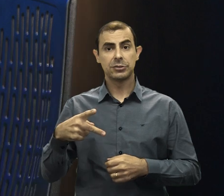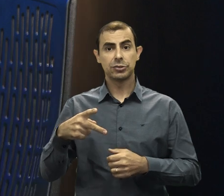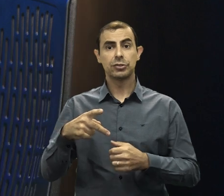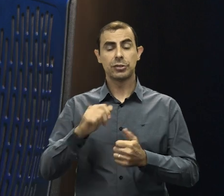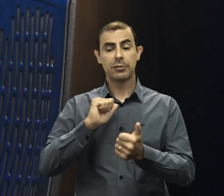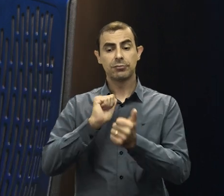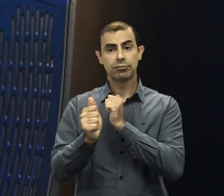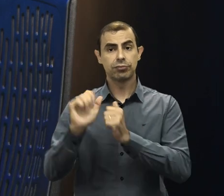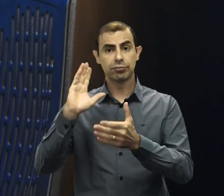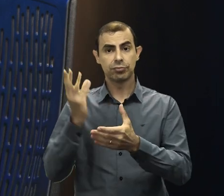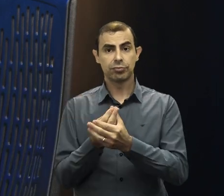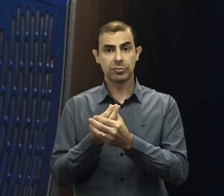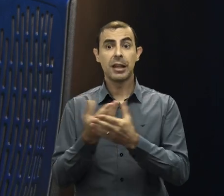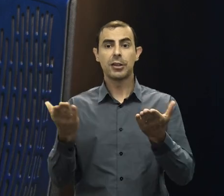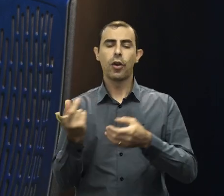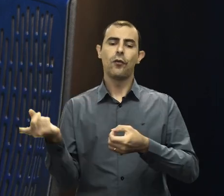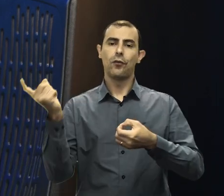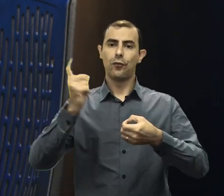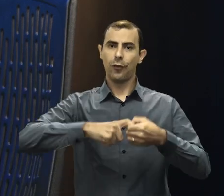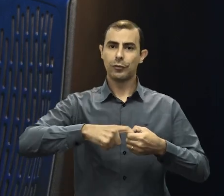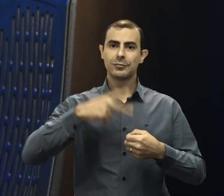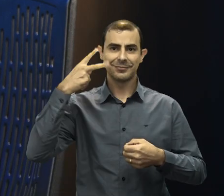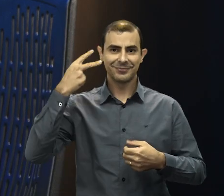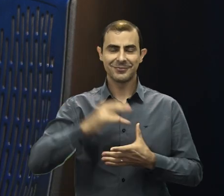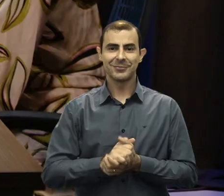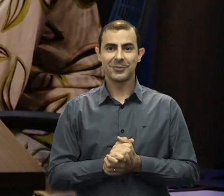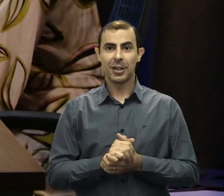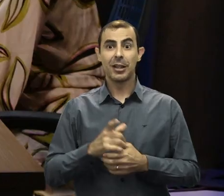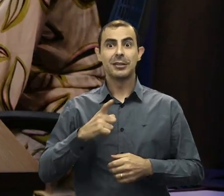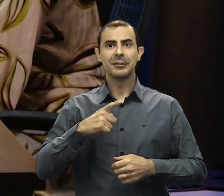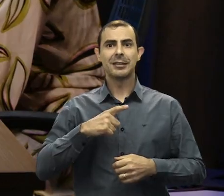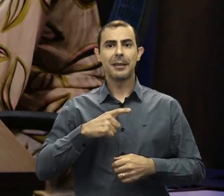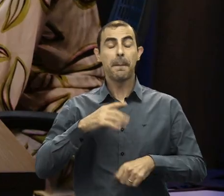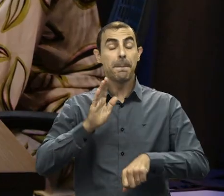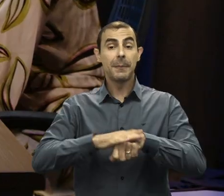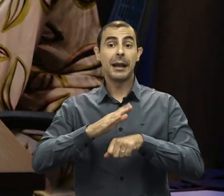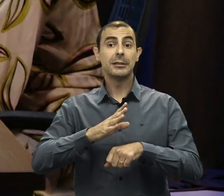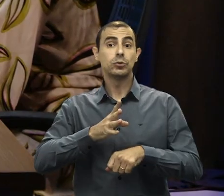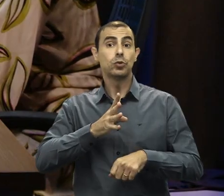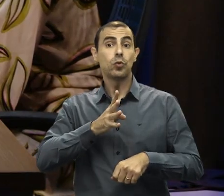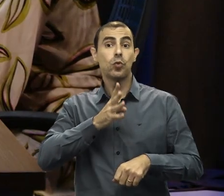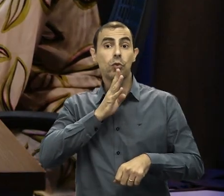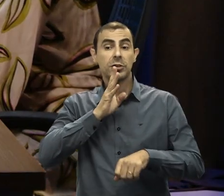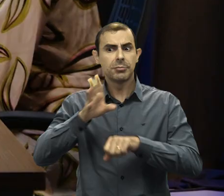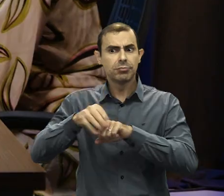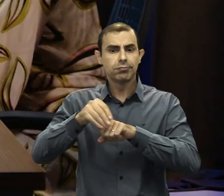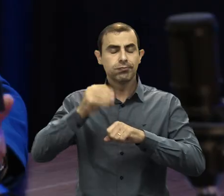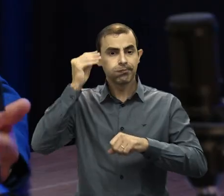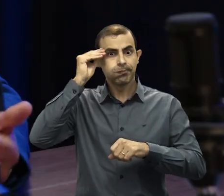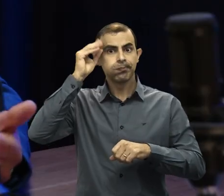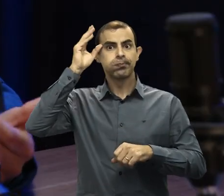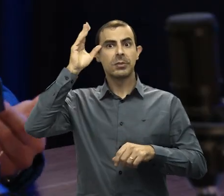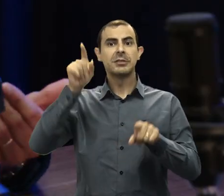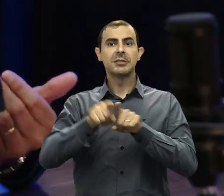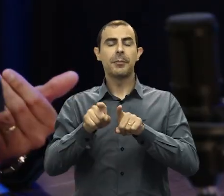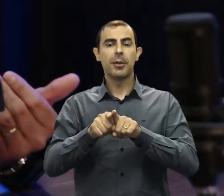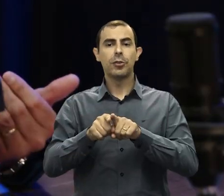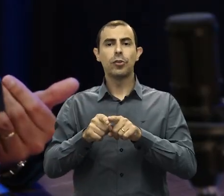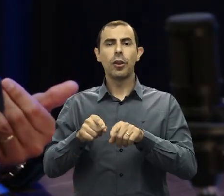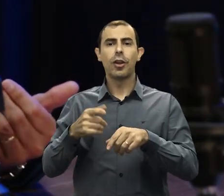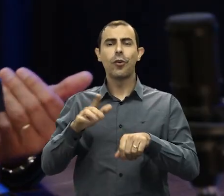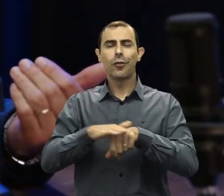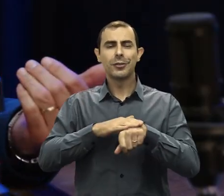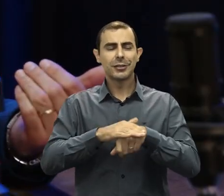agora retorno, né, com uma outra bagagem, um outro momento também, né, igual eu tenho conversado com alguns colegas lá que são lá